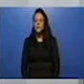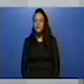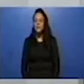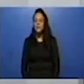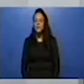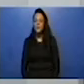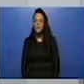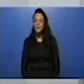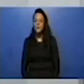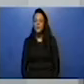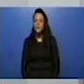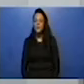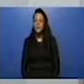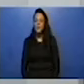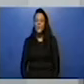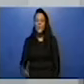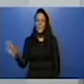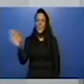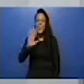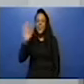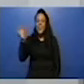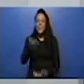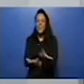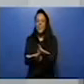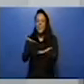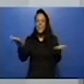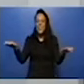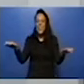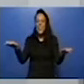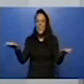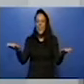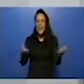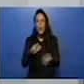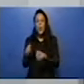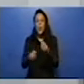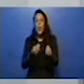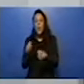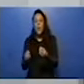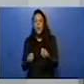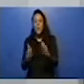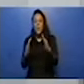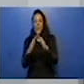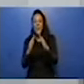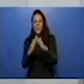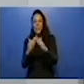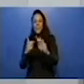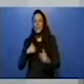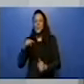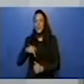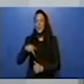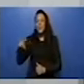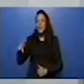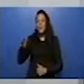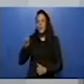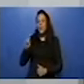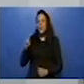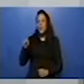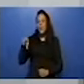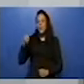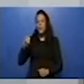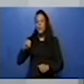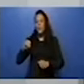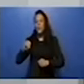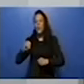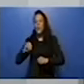house. E aí, todo mundo? Como estão todos vocês? Aqui é professor Bruno, conversando com